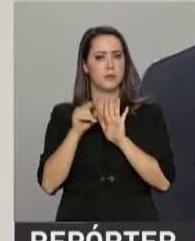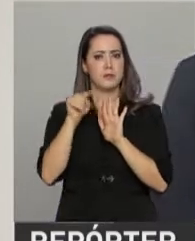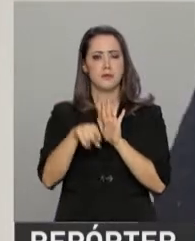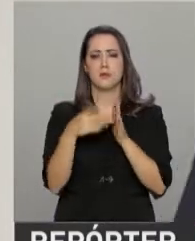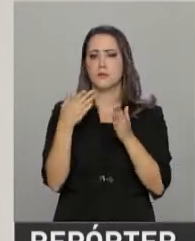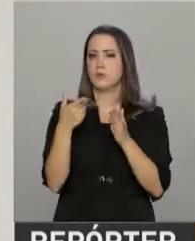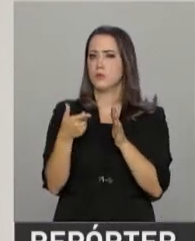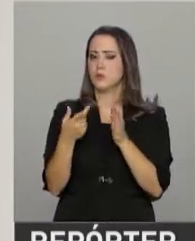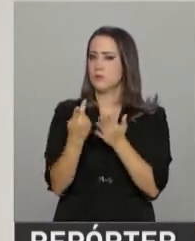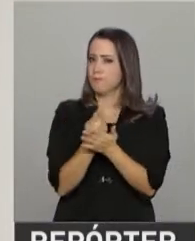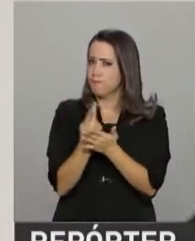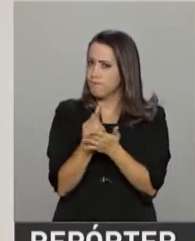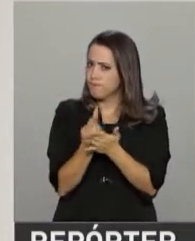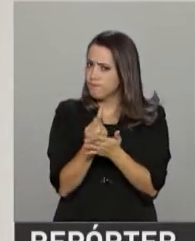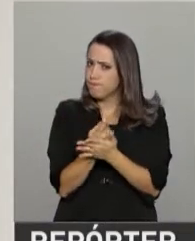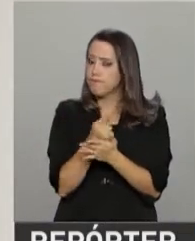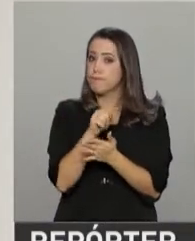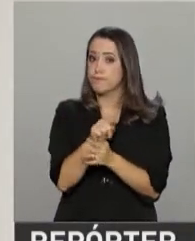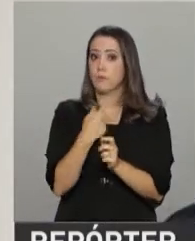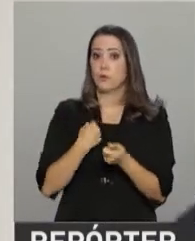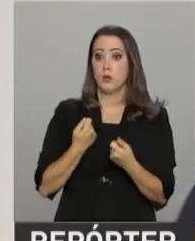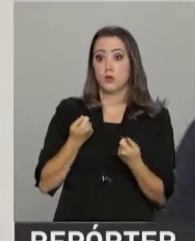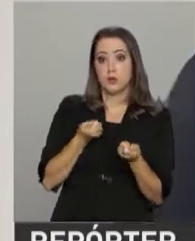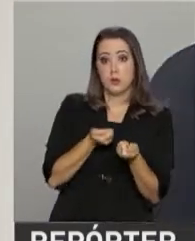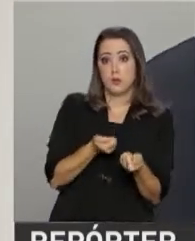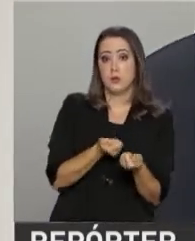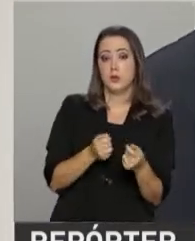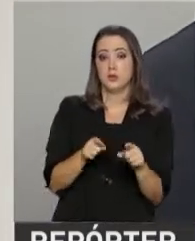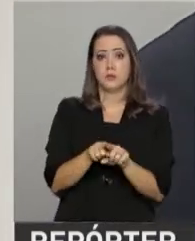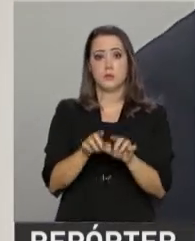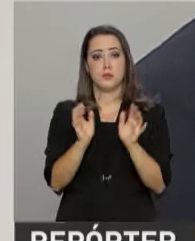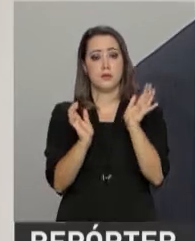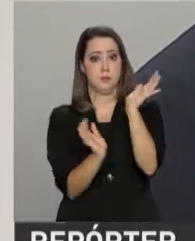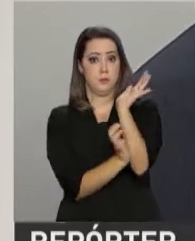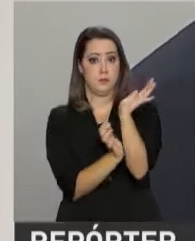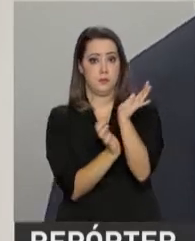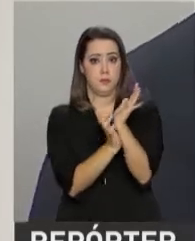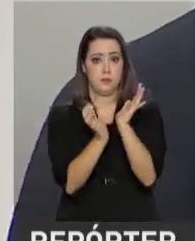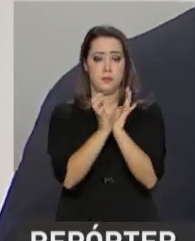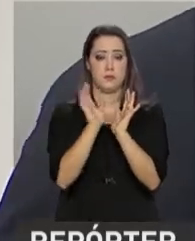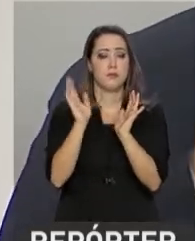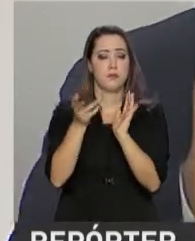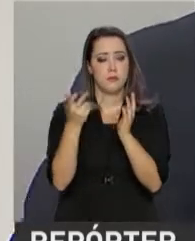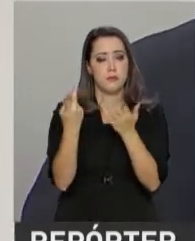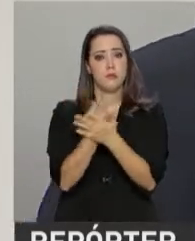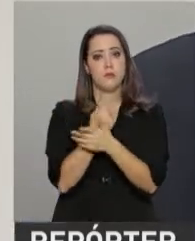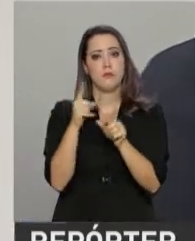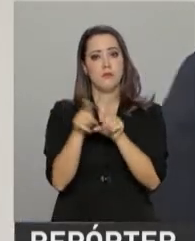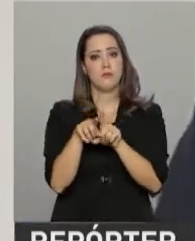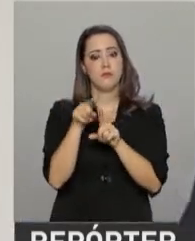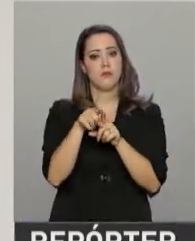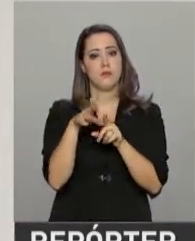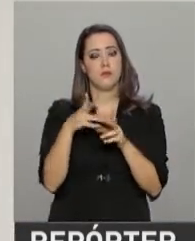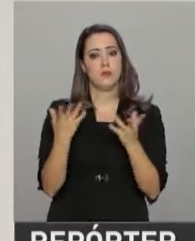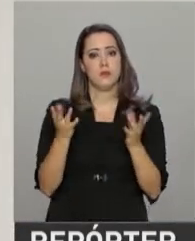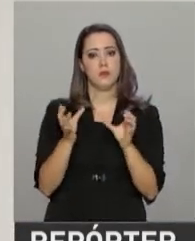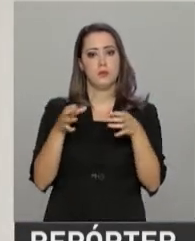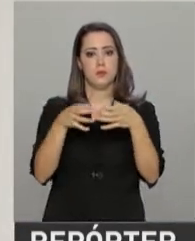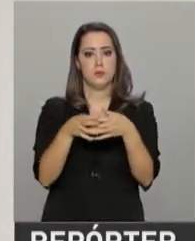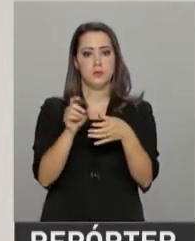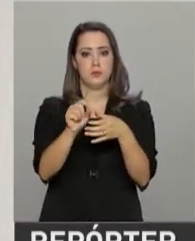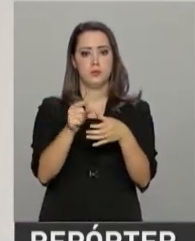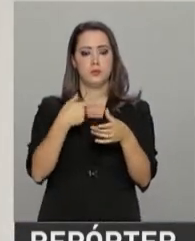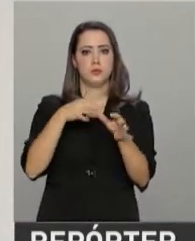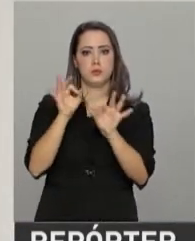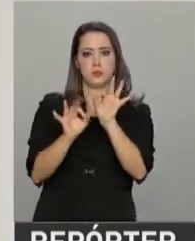cobrado nós vamos atacar a burocracia nós vamos atacar os problemas como temos atacado com a questão da agência que vem logo mais pra